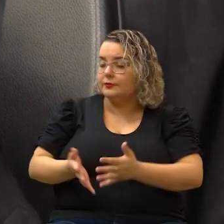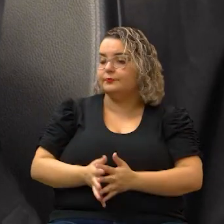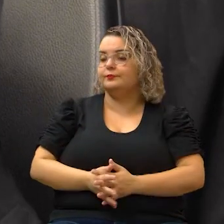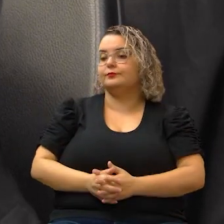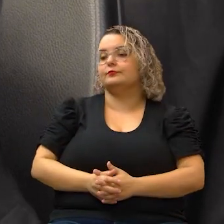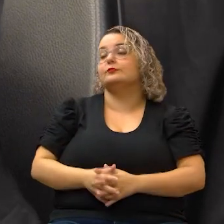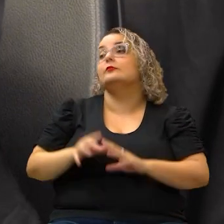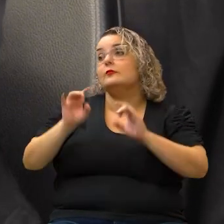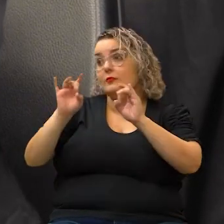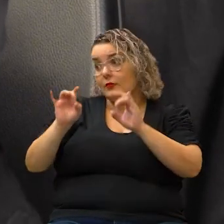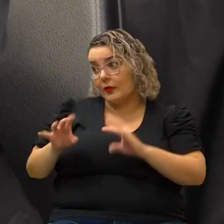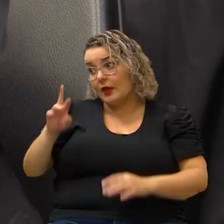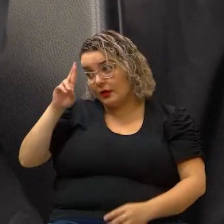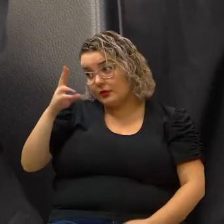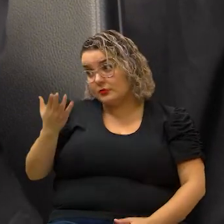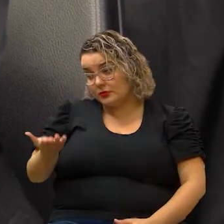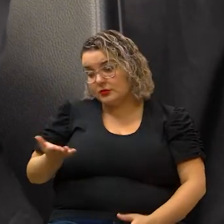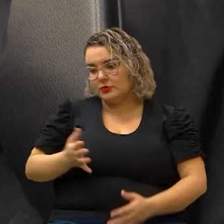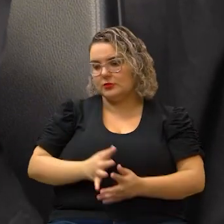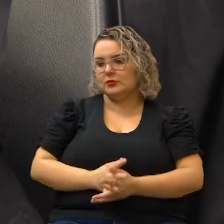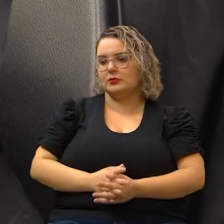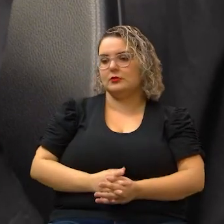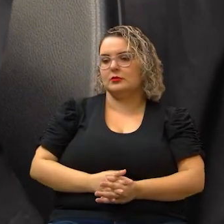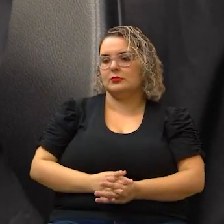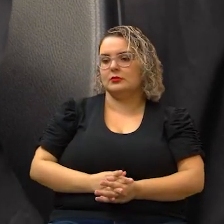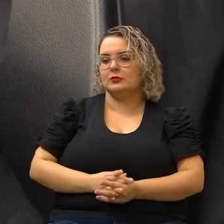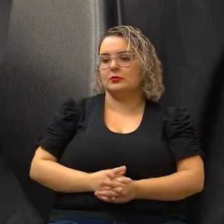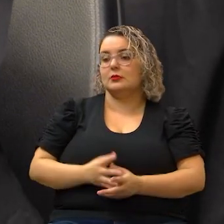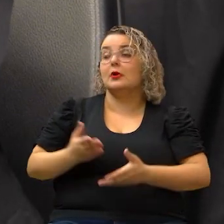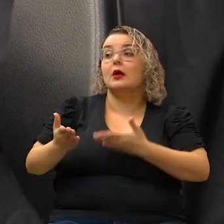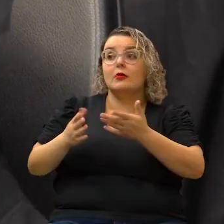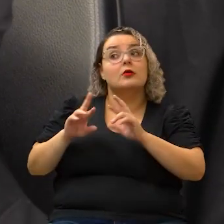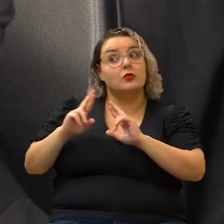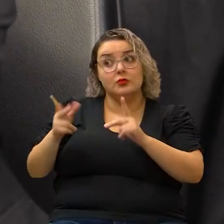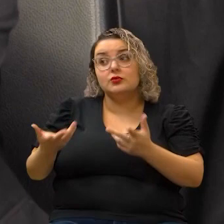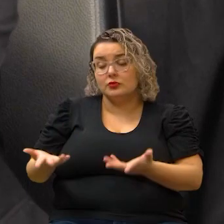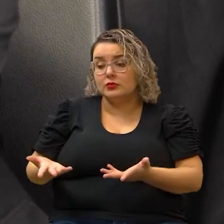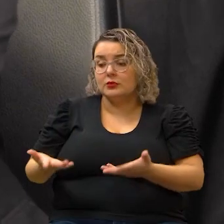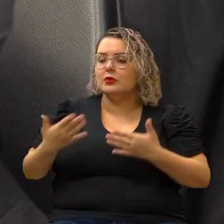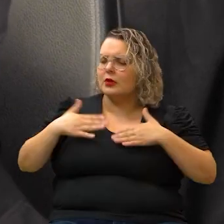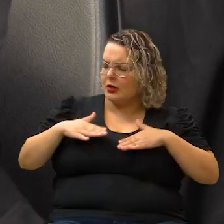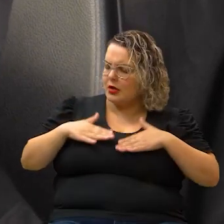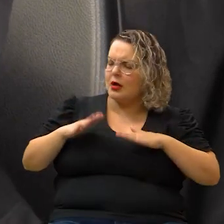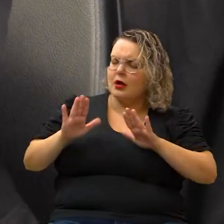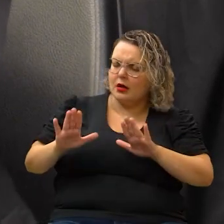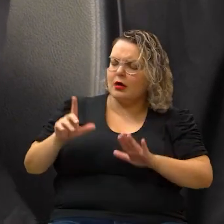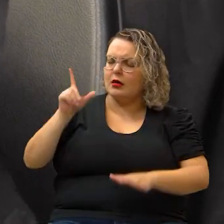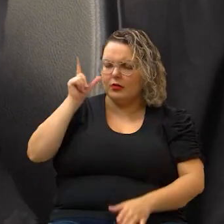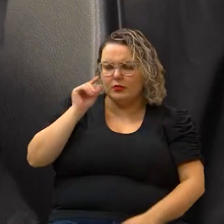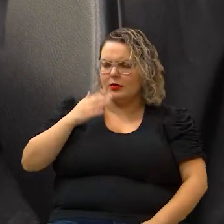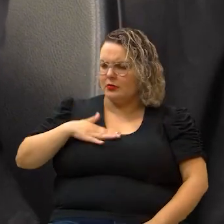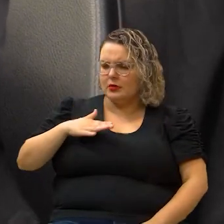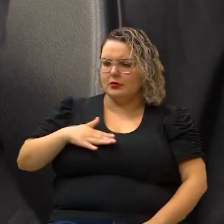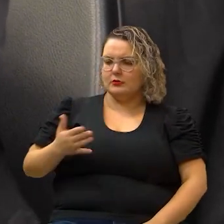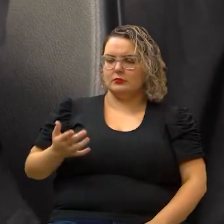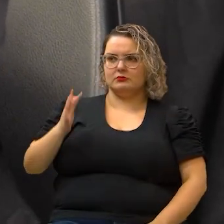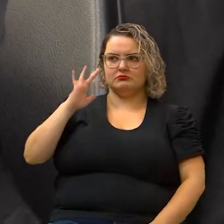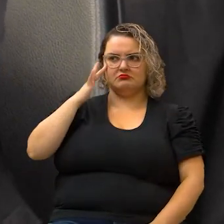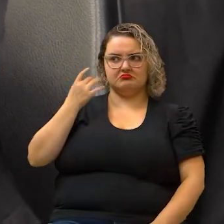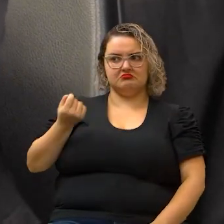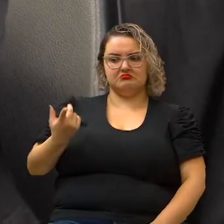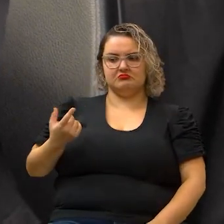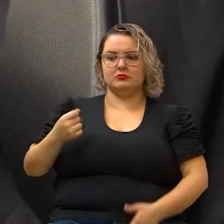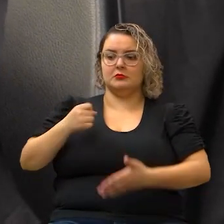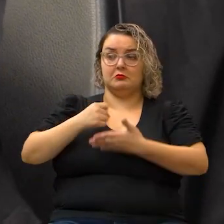tratamento especial com o senhor aqui, um tratamento extraordinário, então o senhor fica tranquilo. Eu